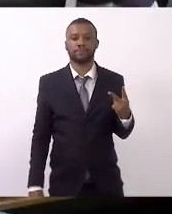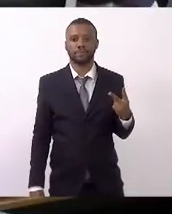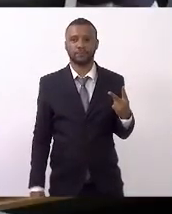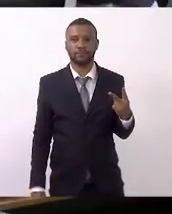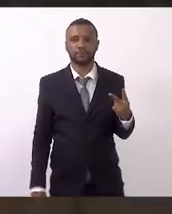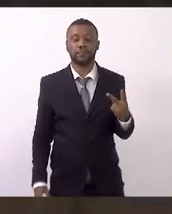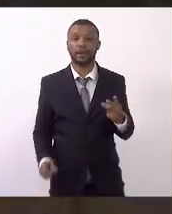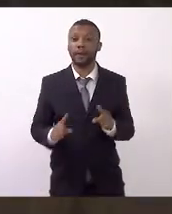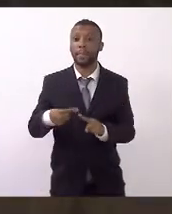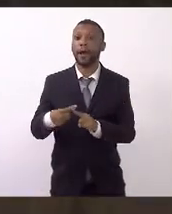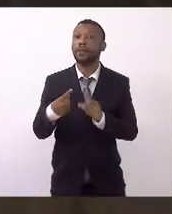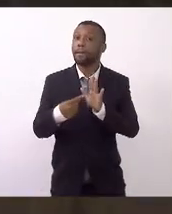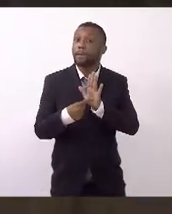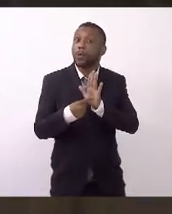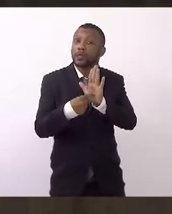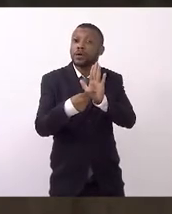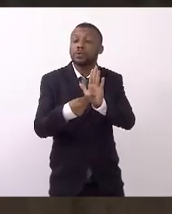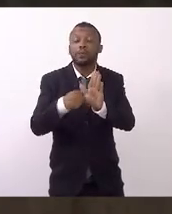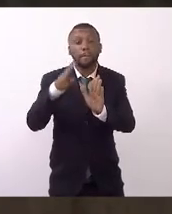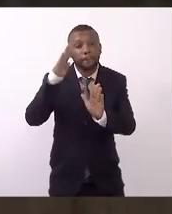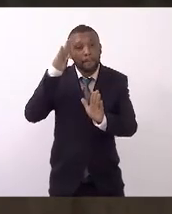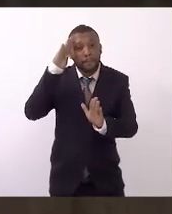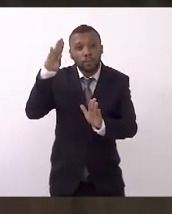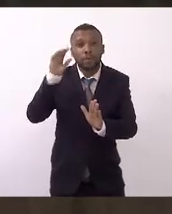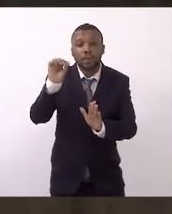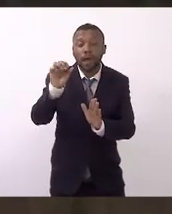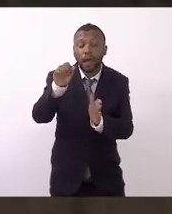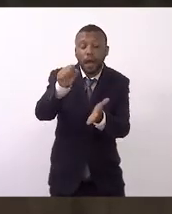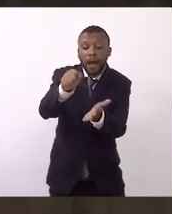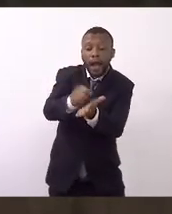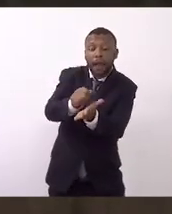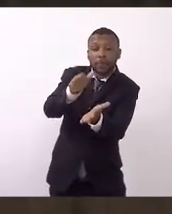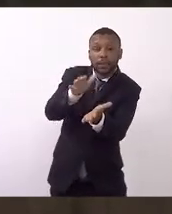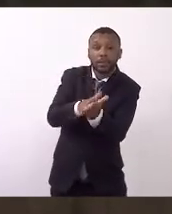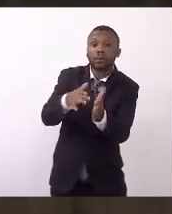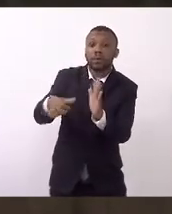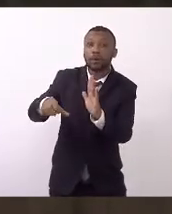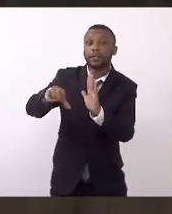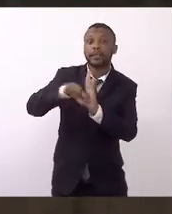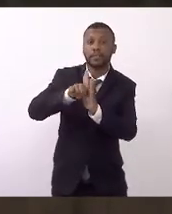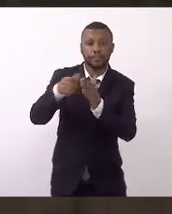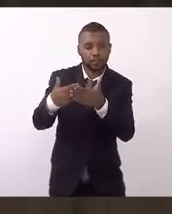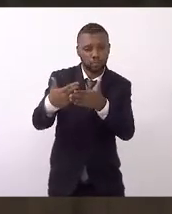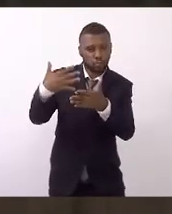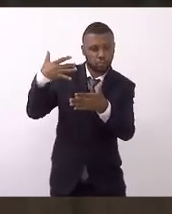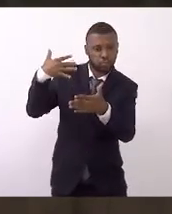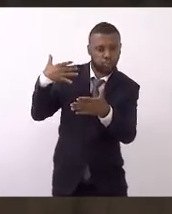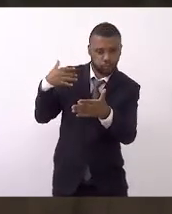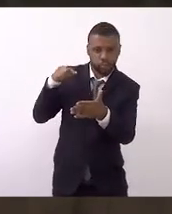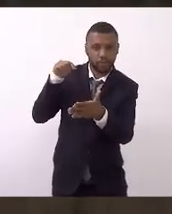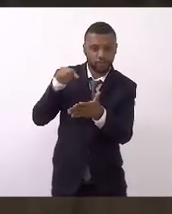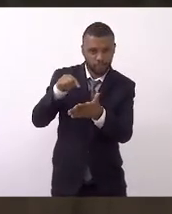e apontando que, em especial, a anotação criminal que venha a ser